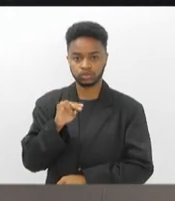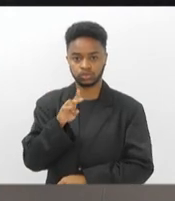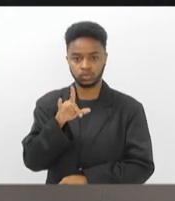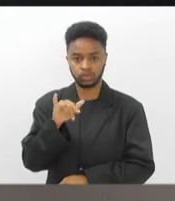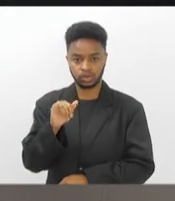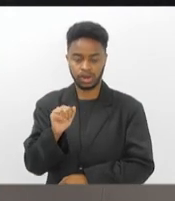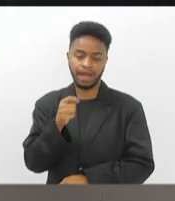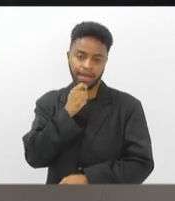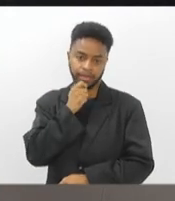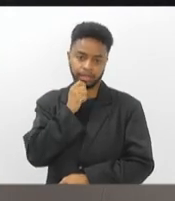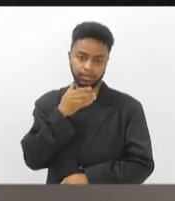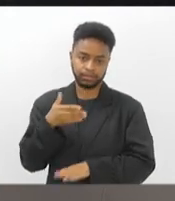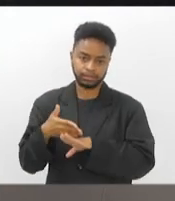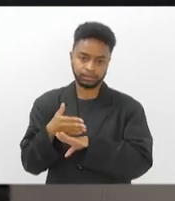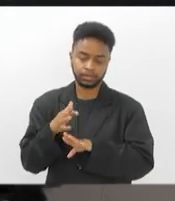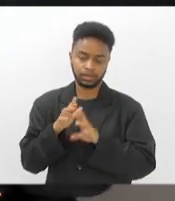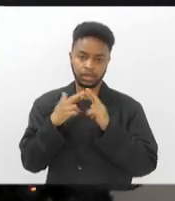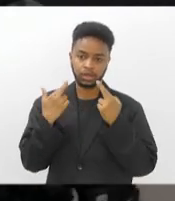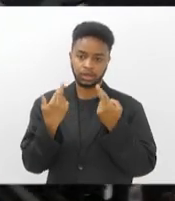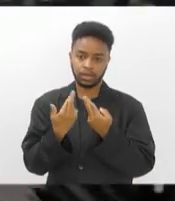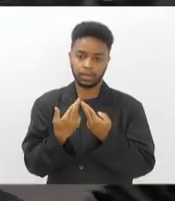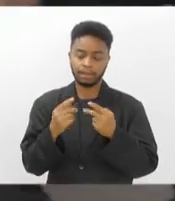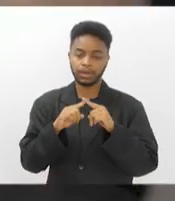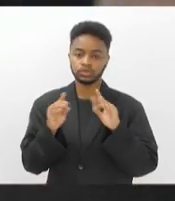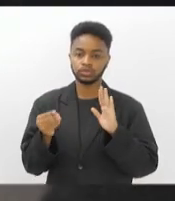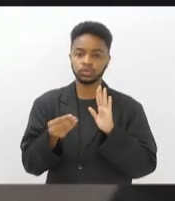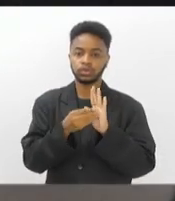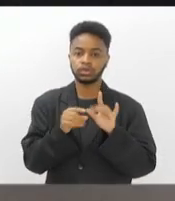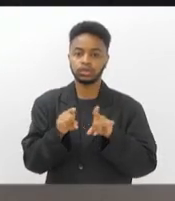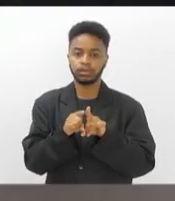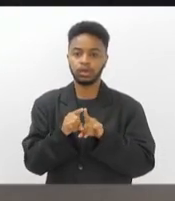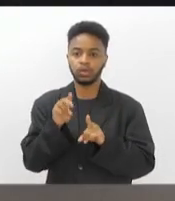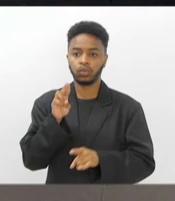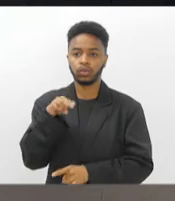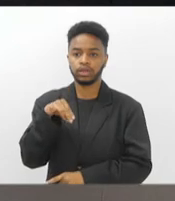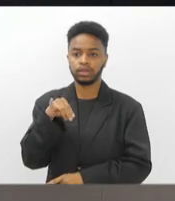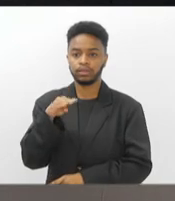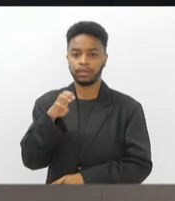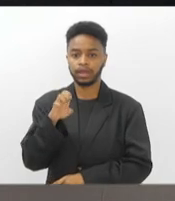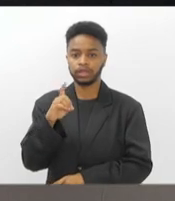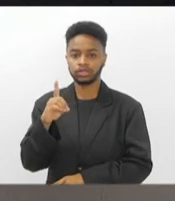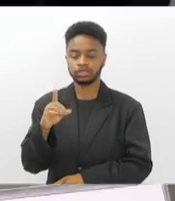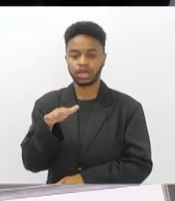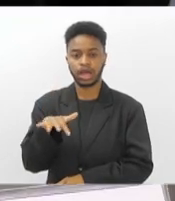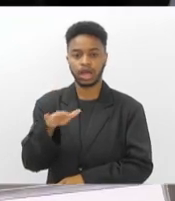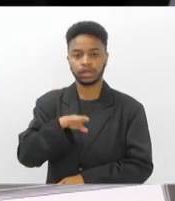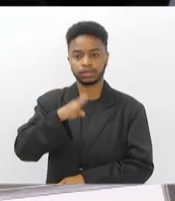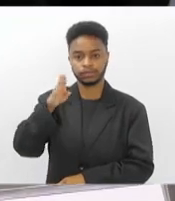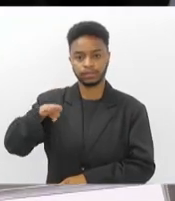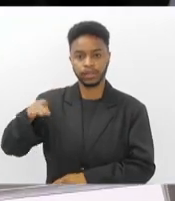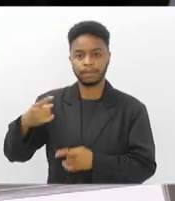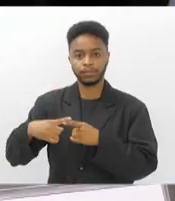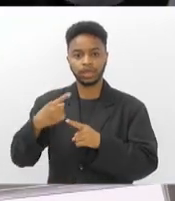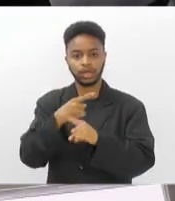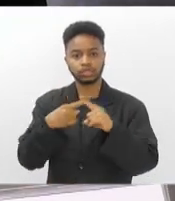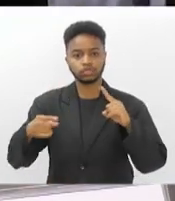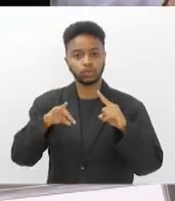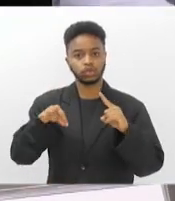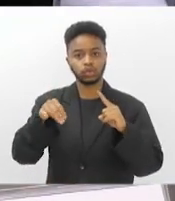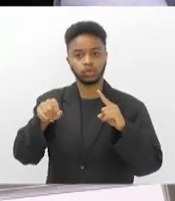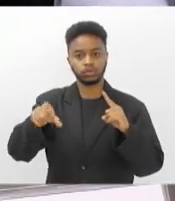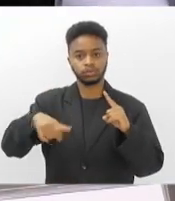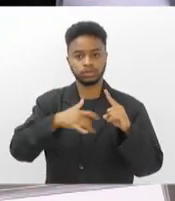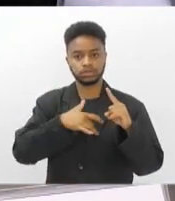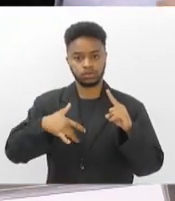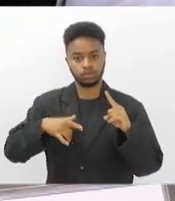encontra na reunião para inserir também Unimed Serrana que cancelou todos os planos assim tá na